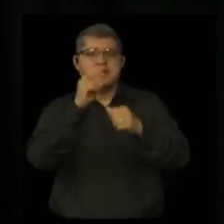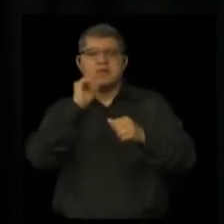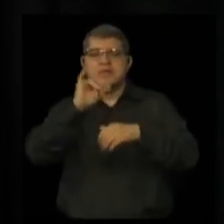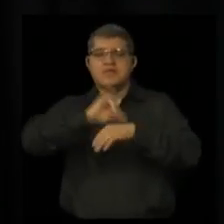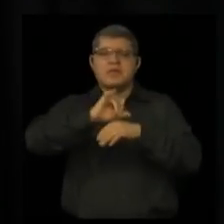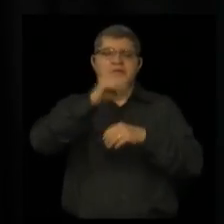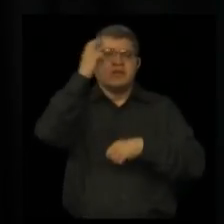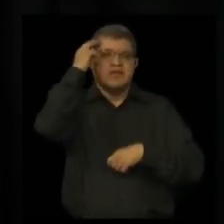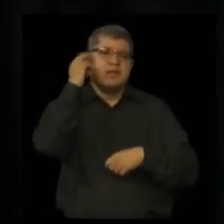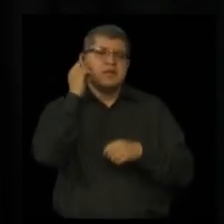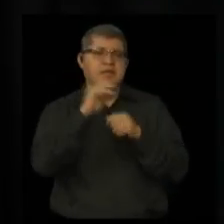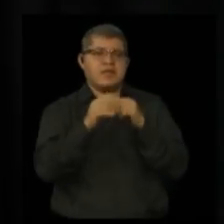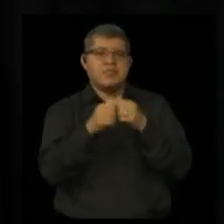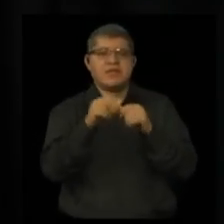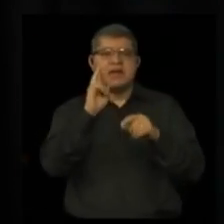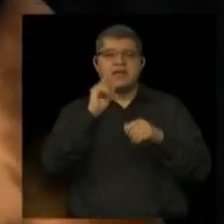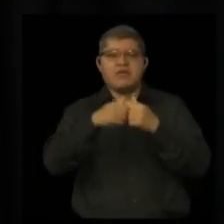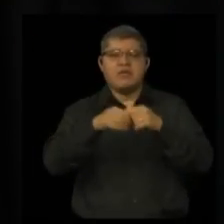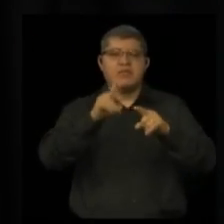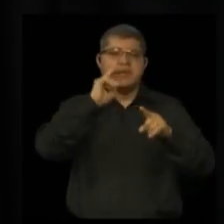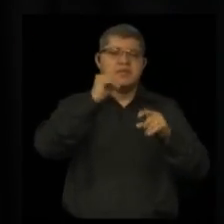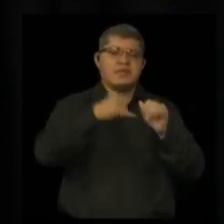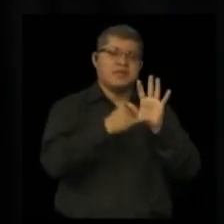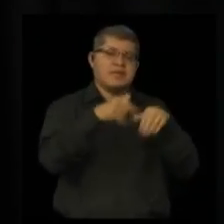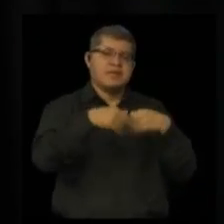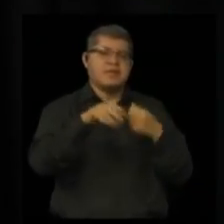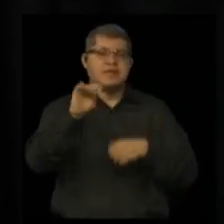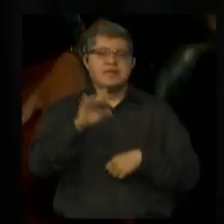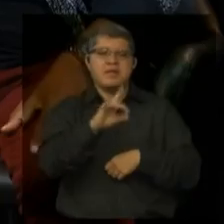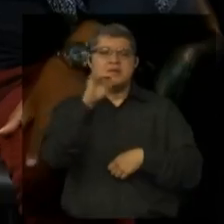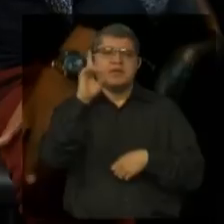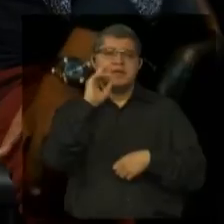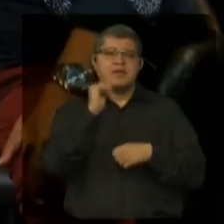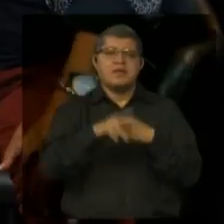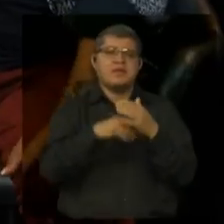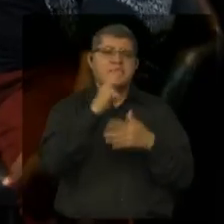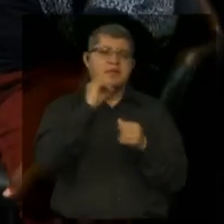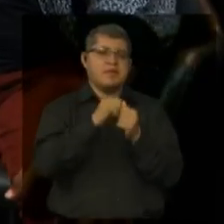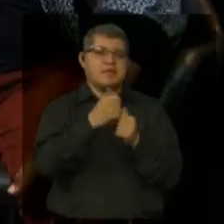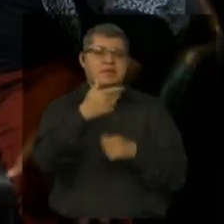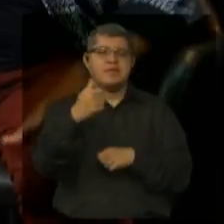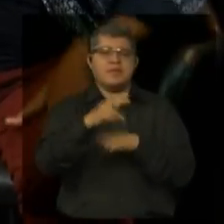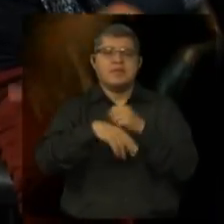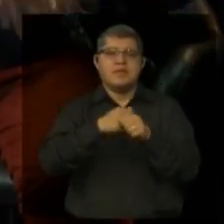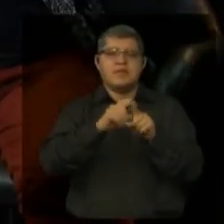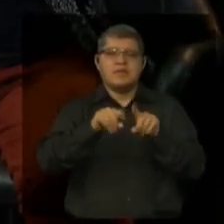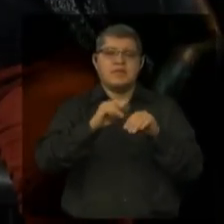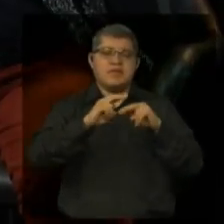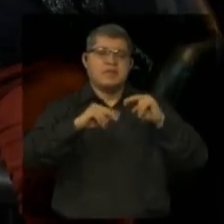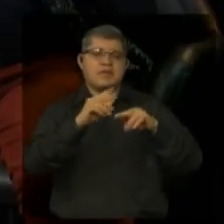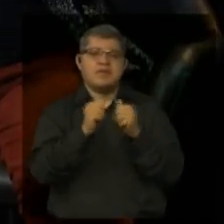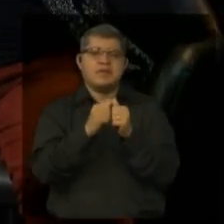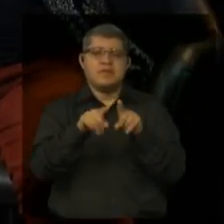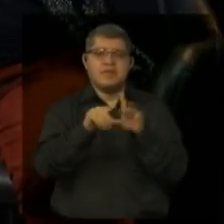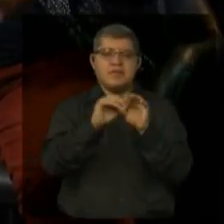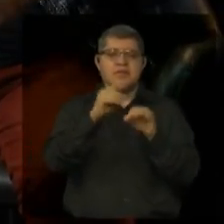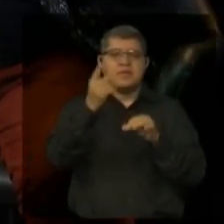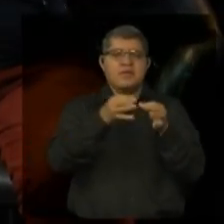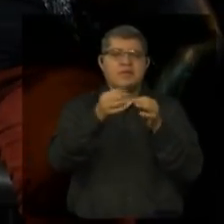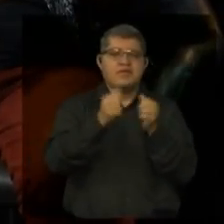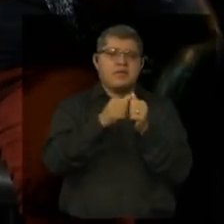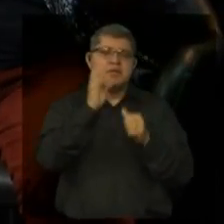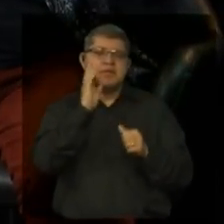Centro Cultural Tambor Lascado, aqui em Camaçari. Já tem data para inauguração? Dia 12 de junho. E eu vou estar com um projeto